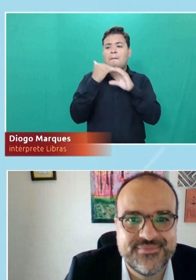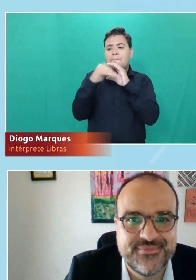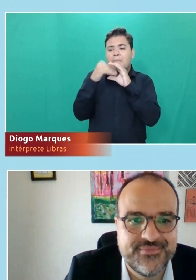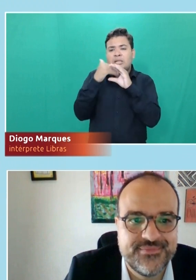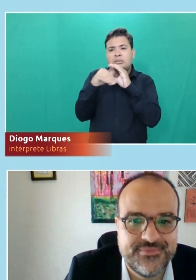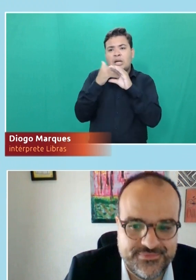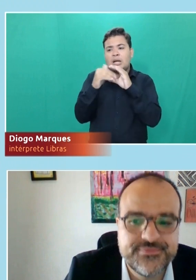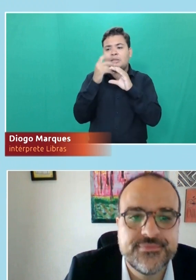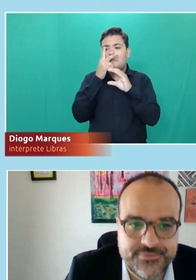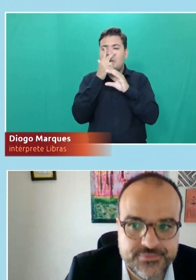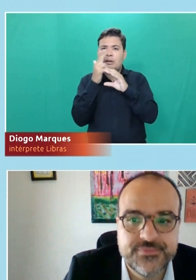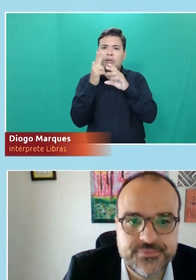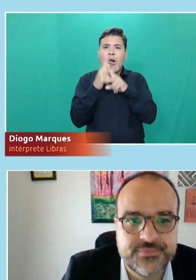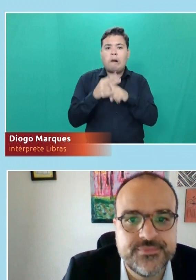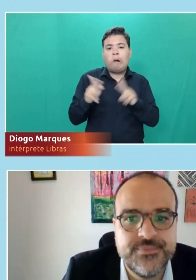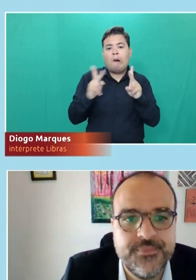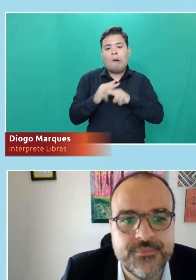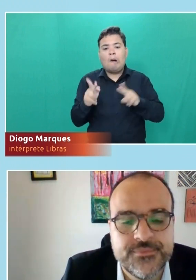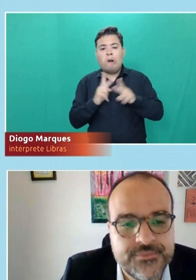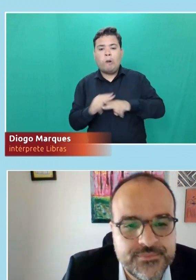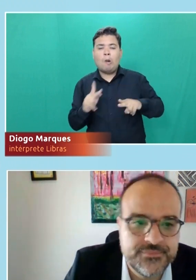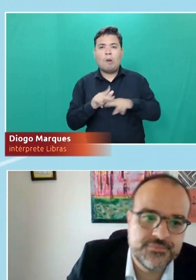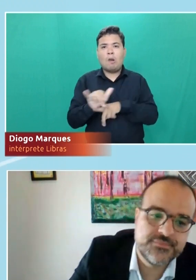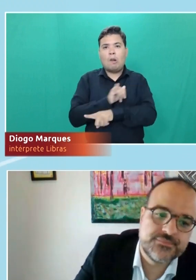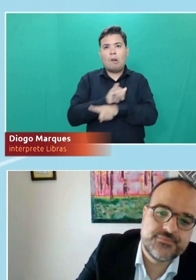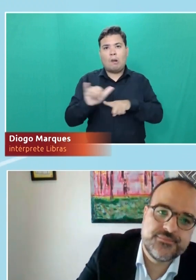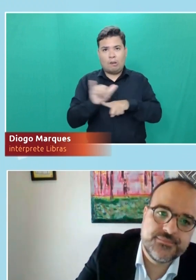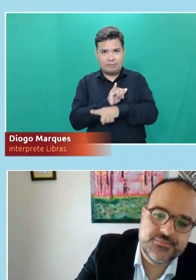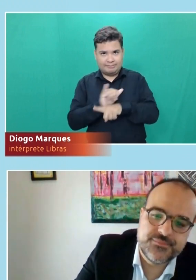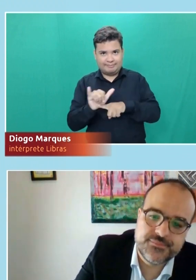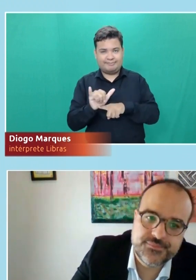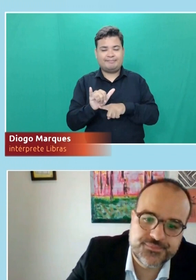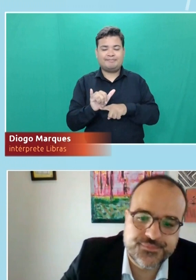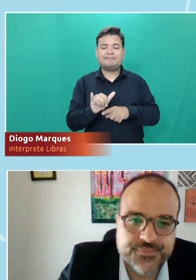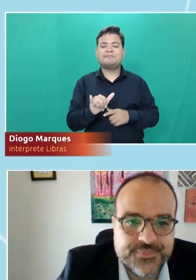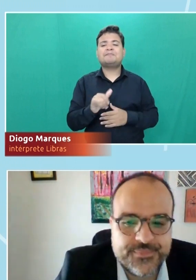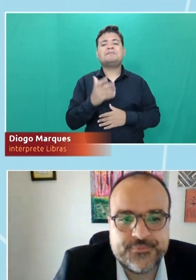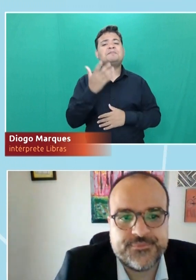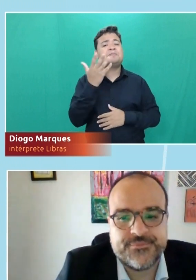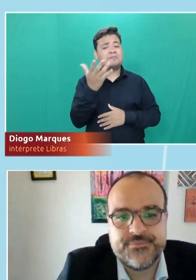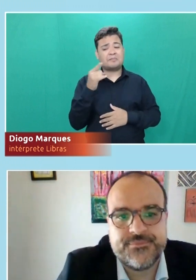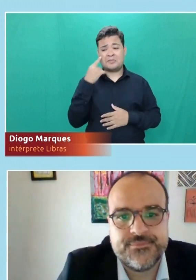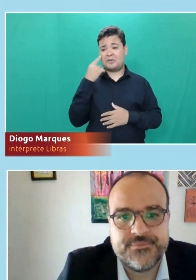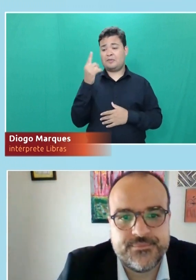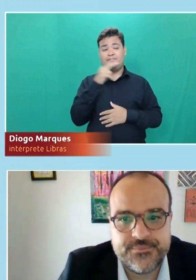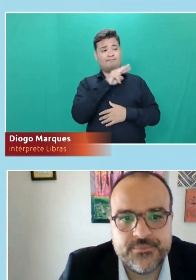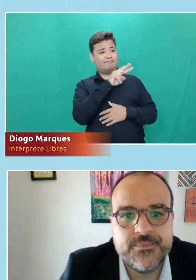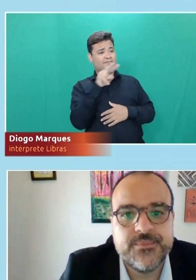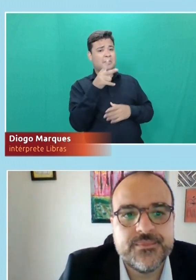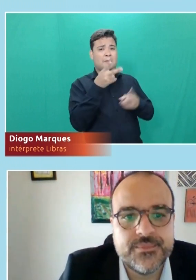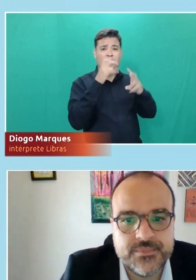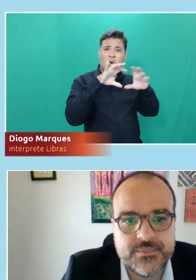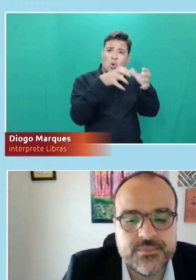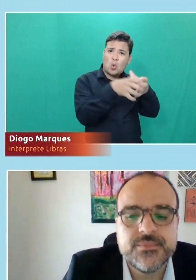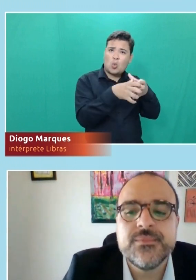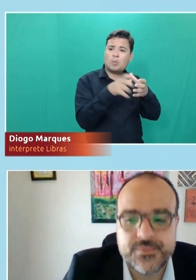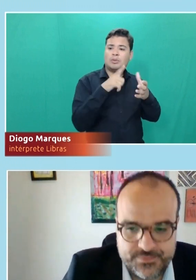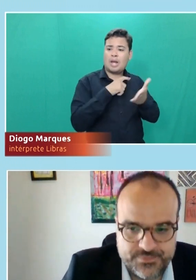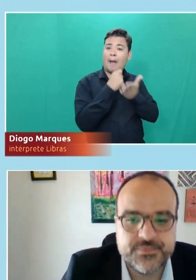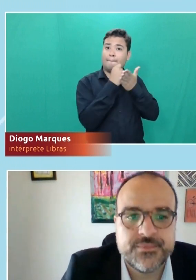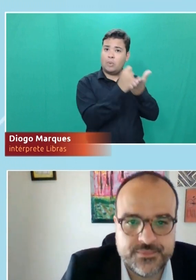esse grupo, que é apoiador de Jair Bolsonaro. Como é que o senhor entende esse grupo apoiador? Ele vai